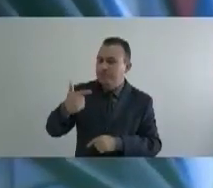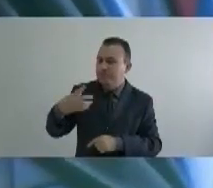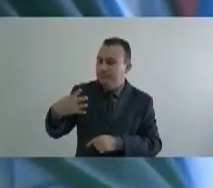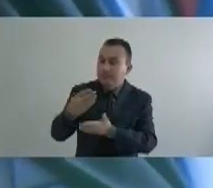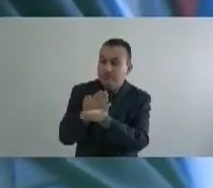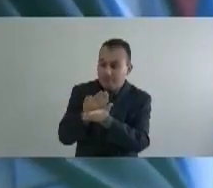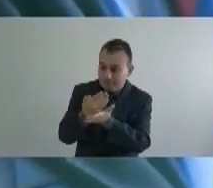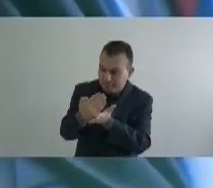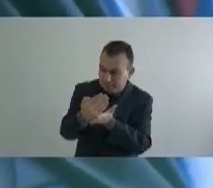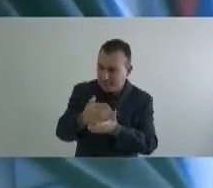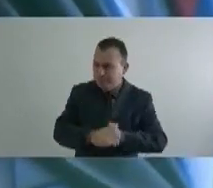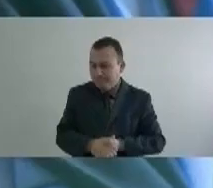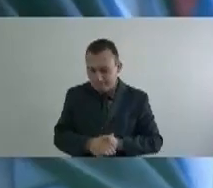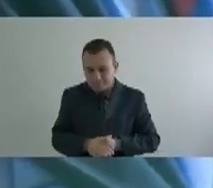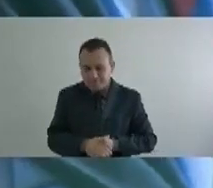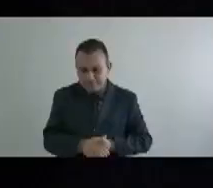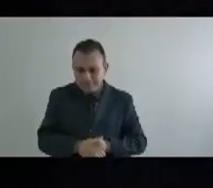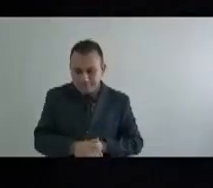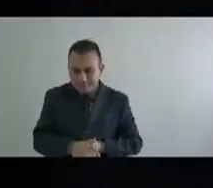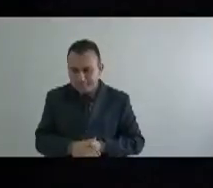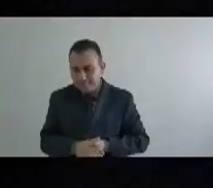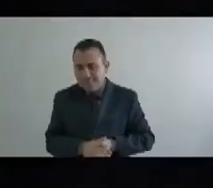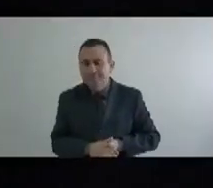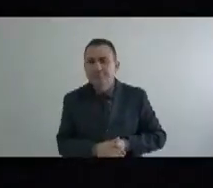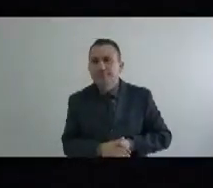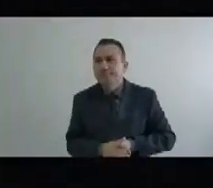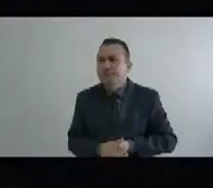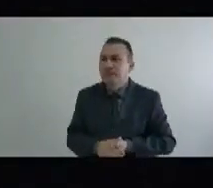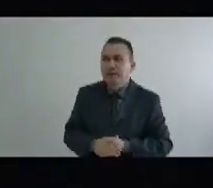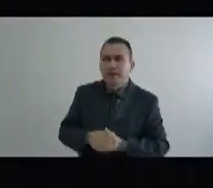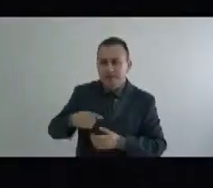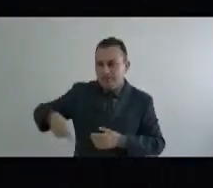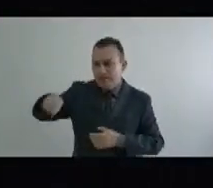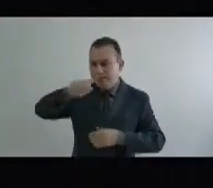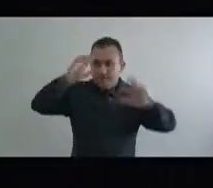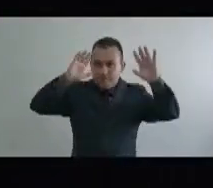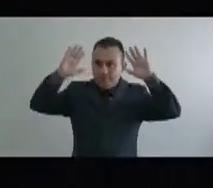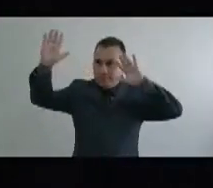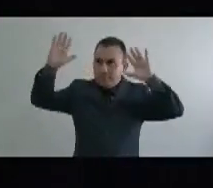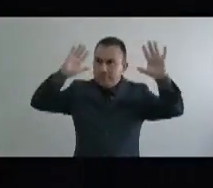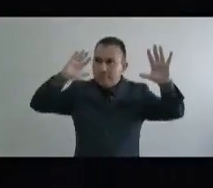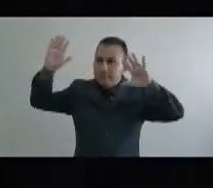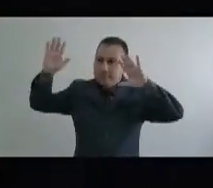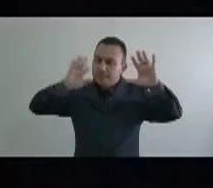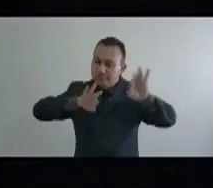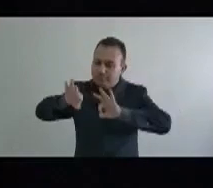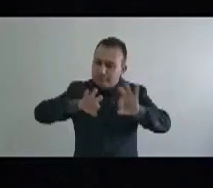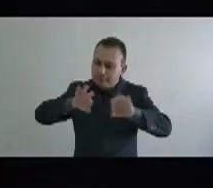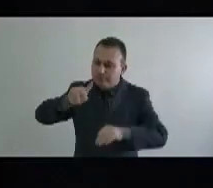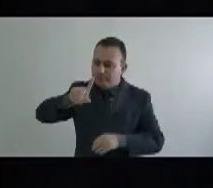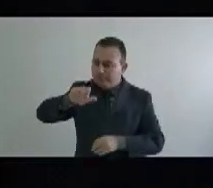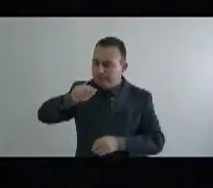que, no imaginário e nos planejamentos, nas ações, eu tenho certeza que tudo